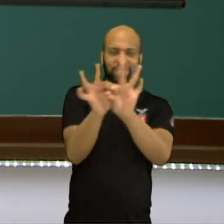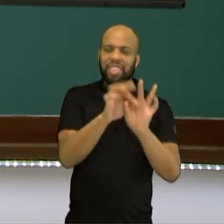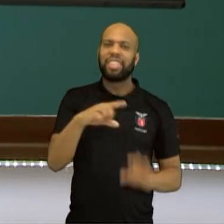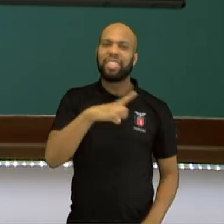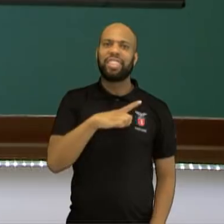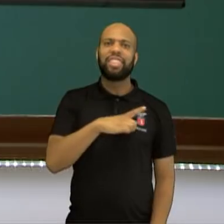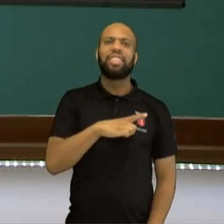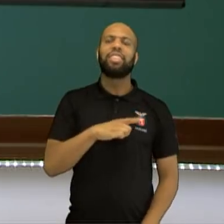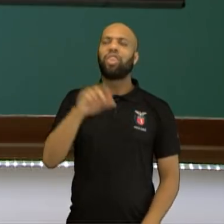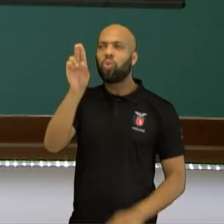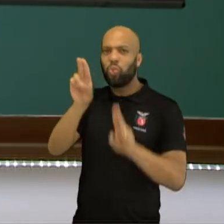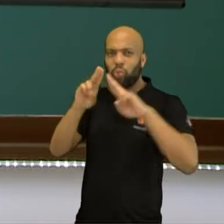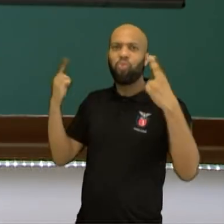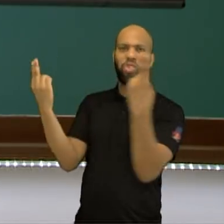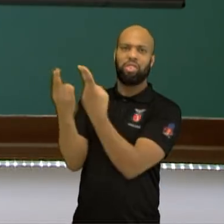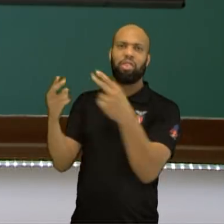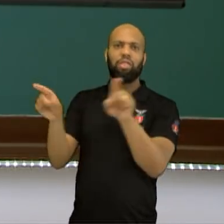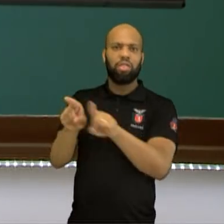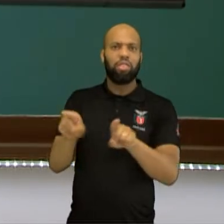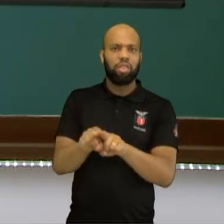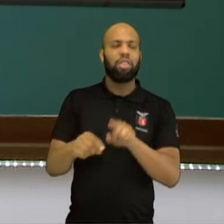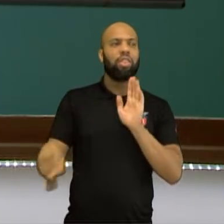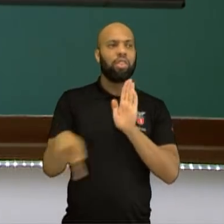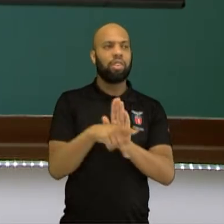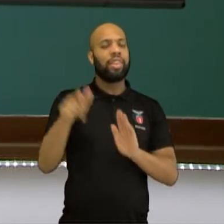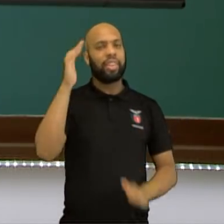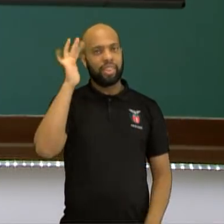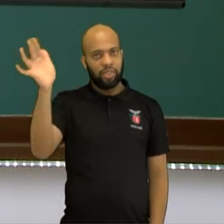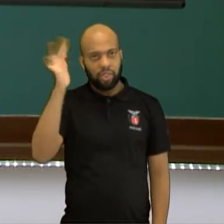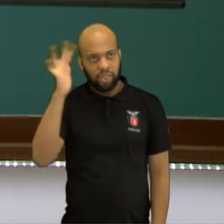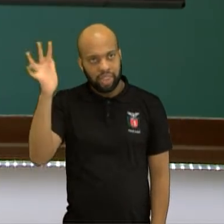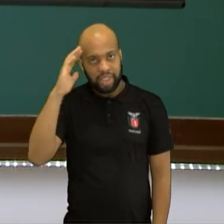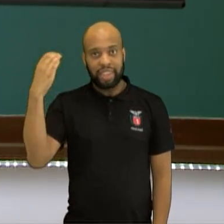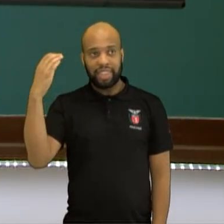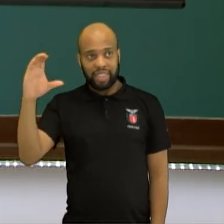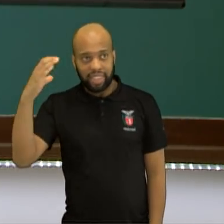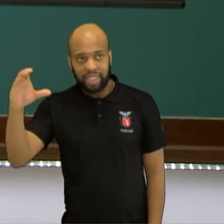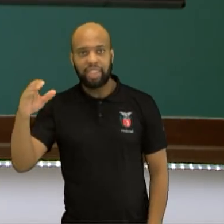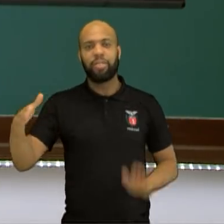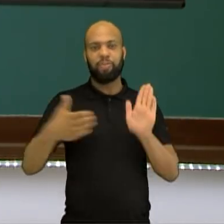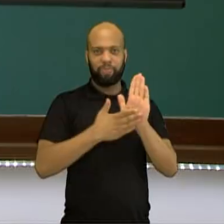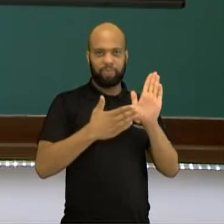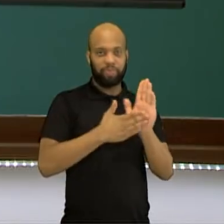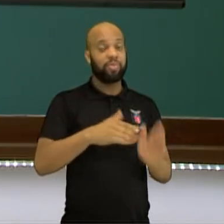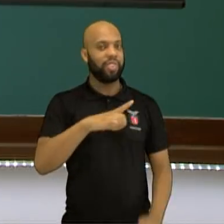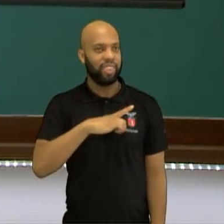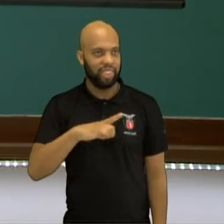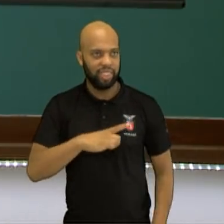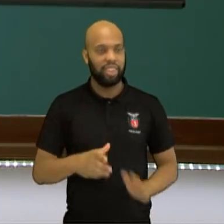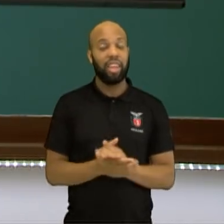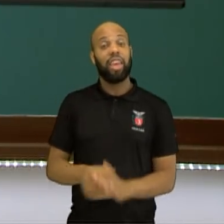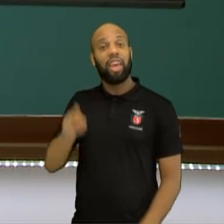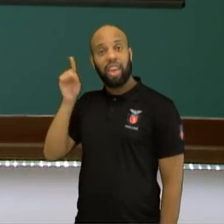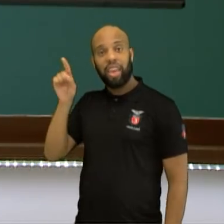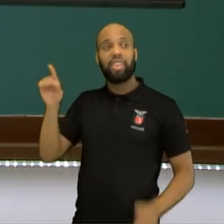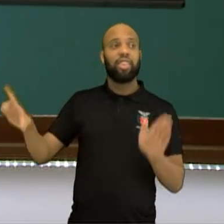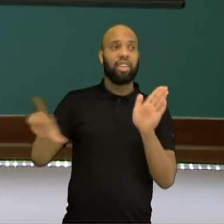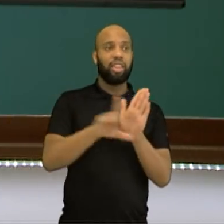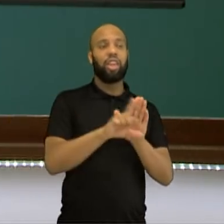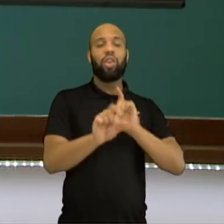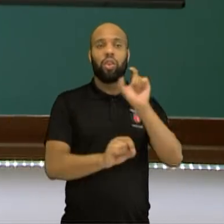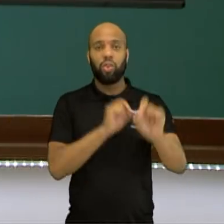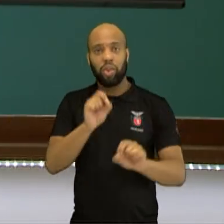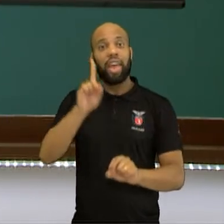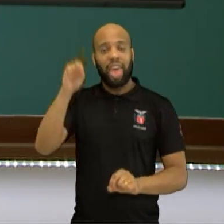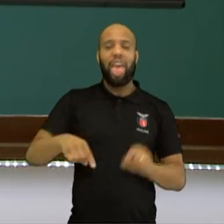universalizante, unificador que uma teoria científica propõe, tá? Essa lei, então, é uma lei,